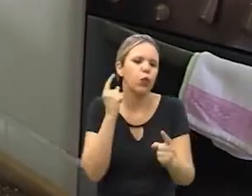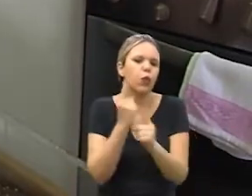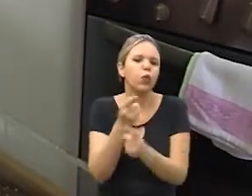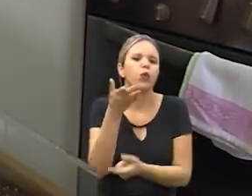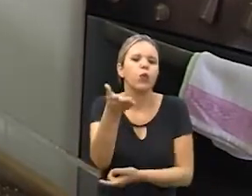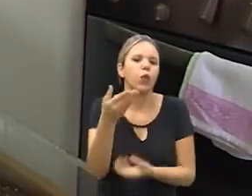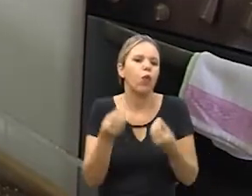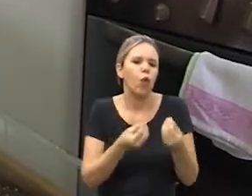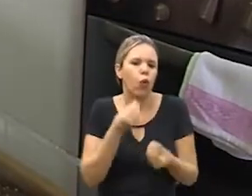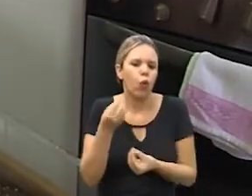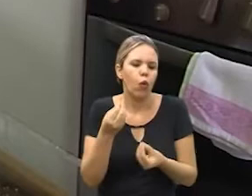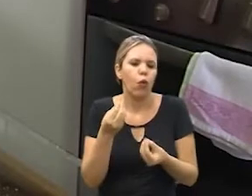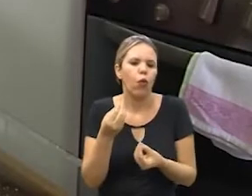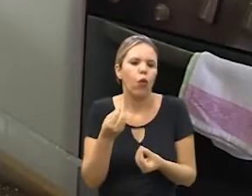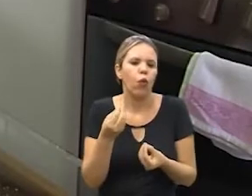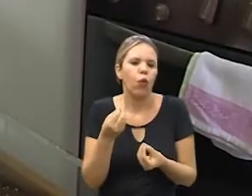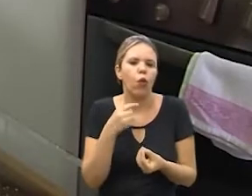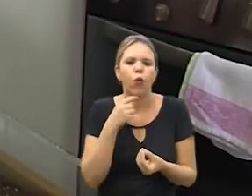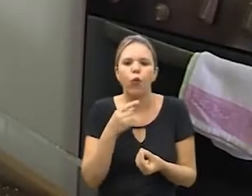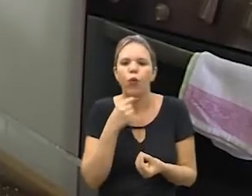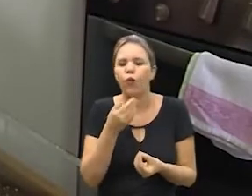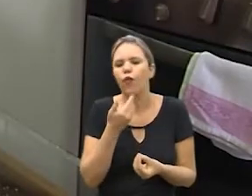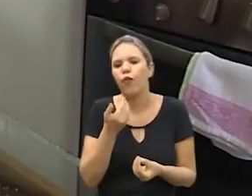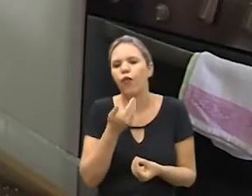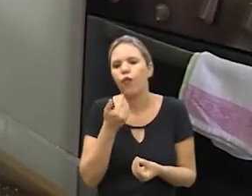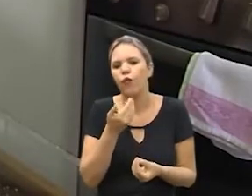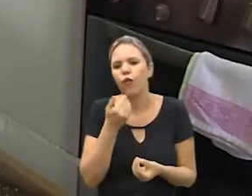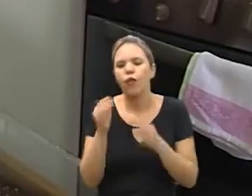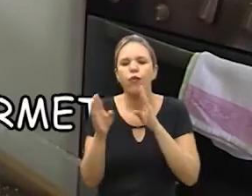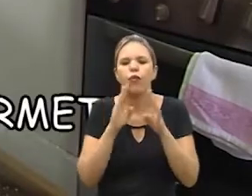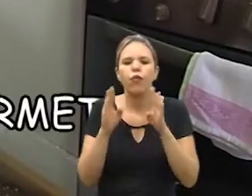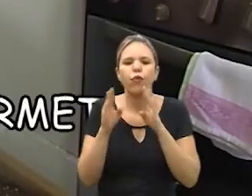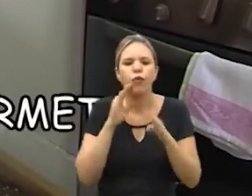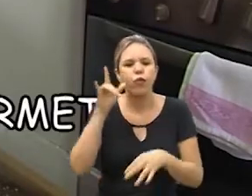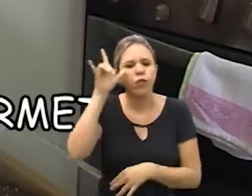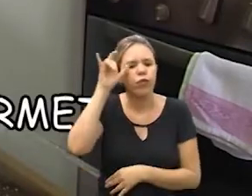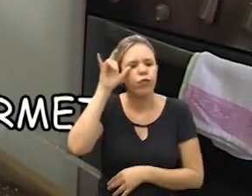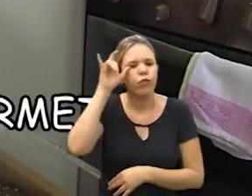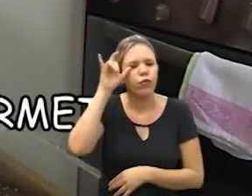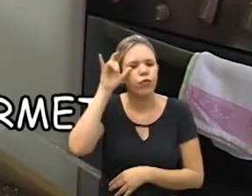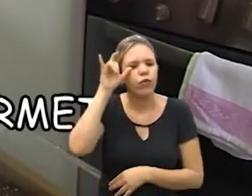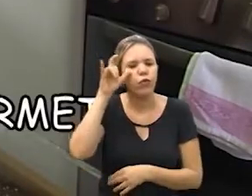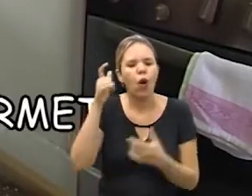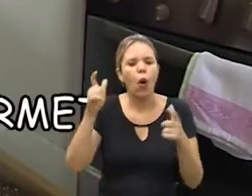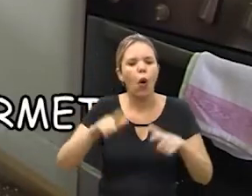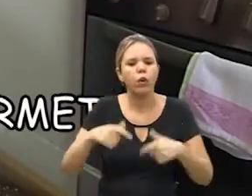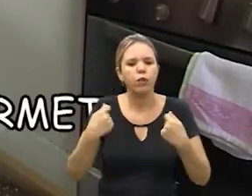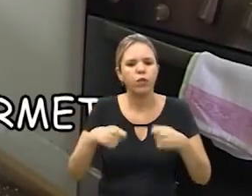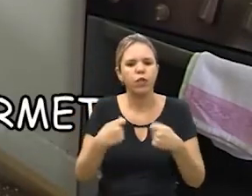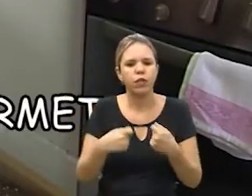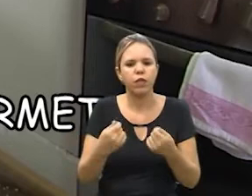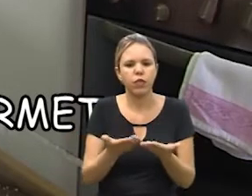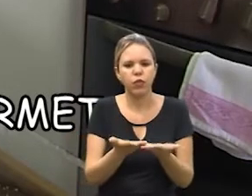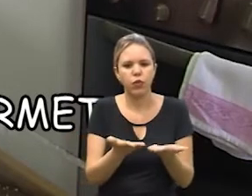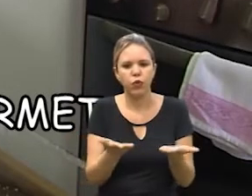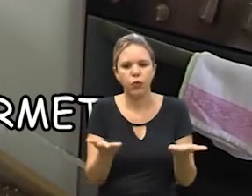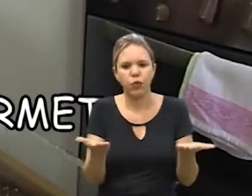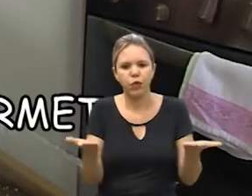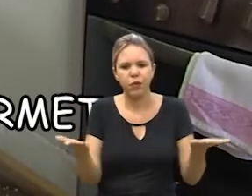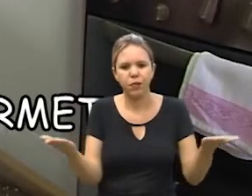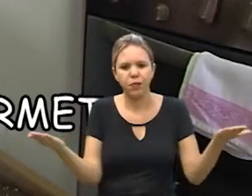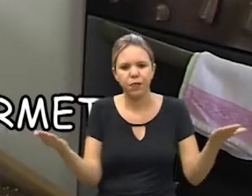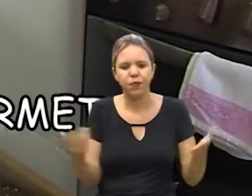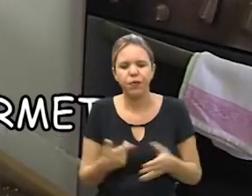te encontra? Me encontra. Ficou alguma dúvida? Fácil, super fácil. Facebook, Instagram, onde precisar. Colocou lá Thaís sem